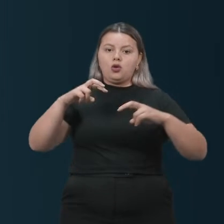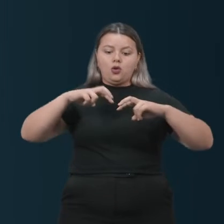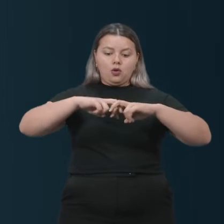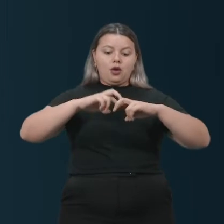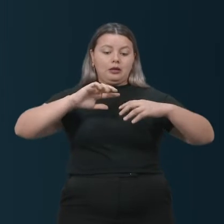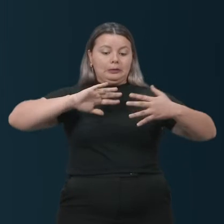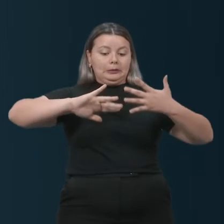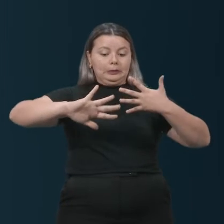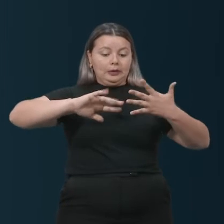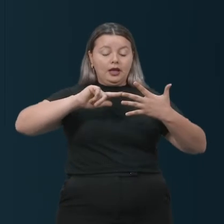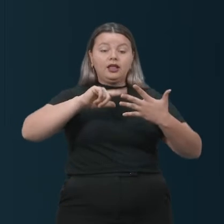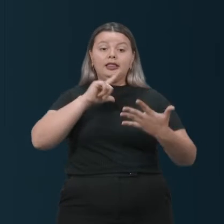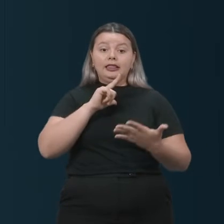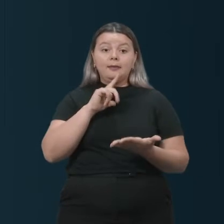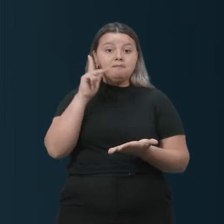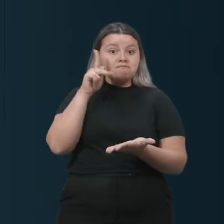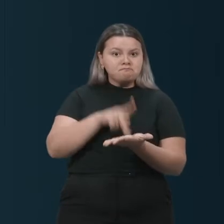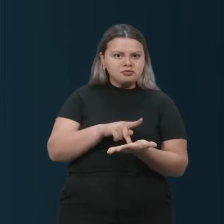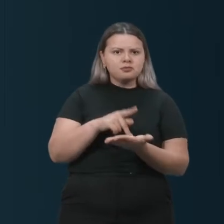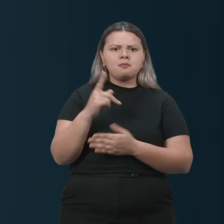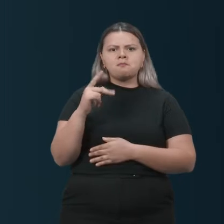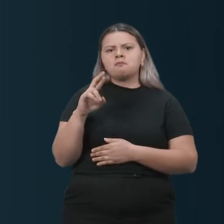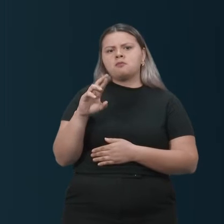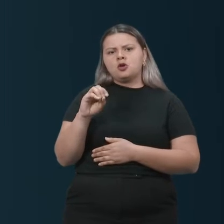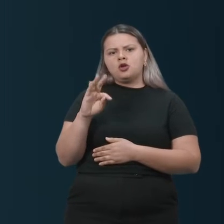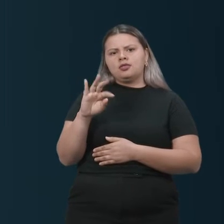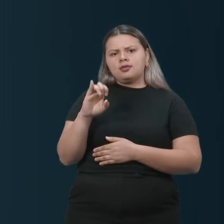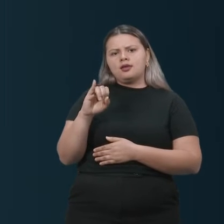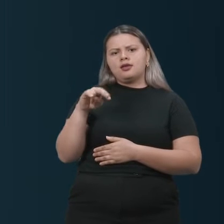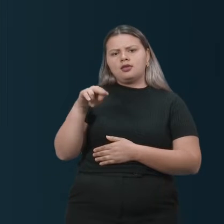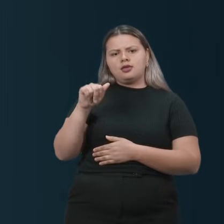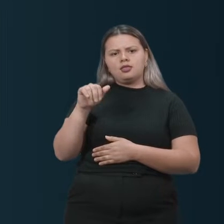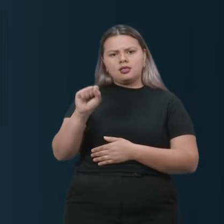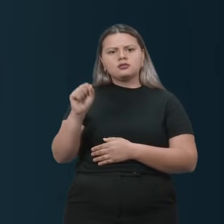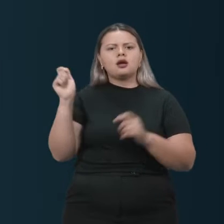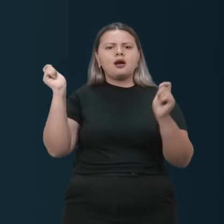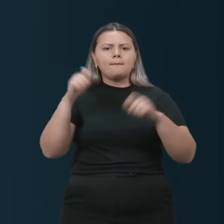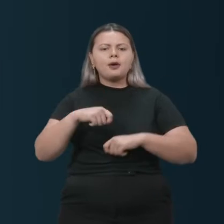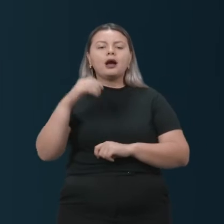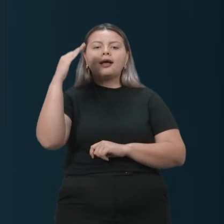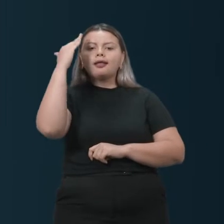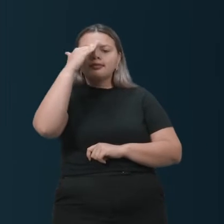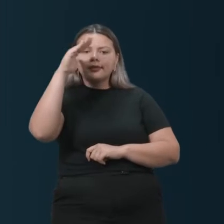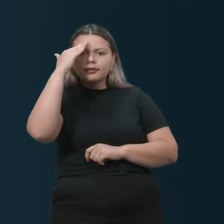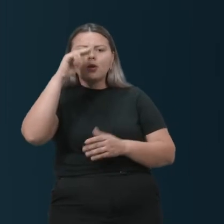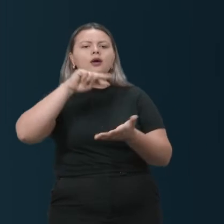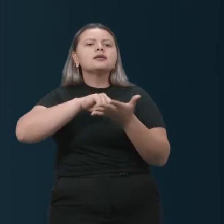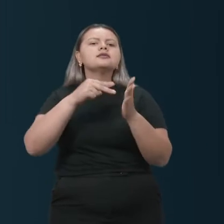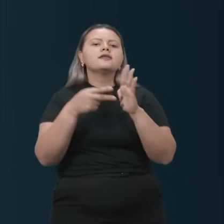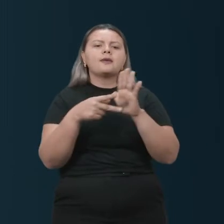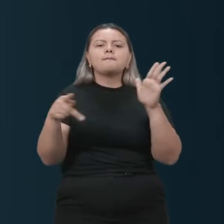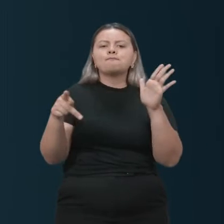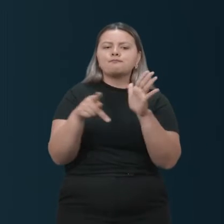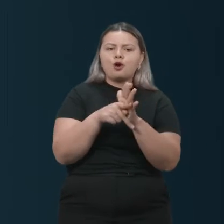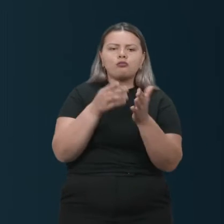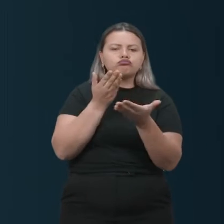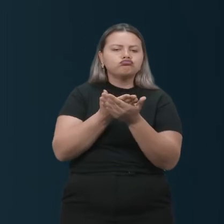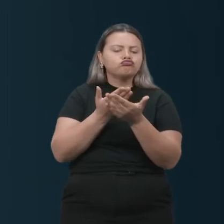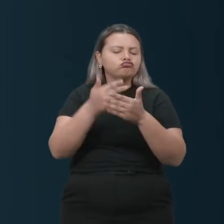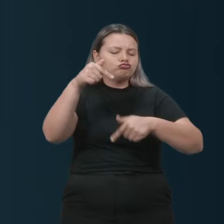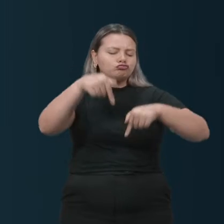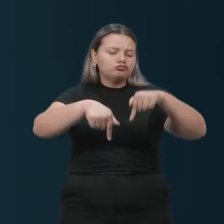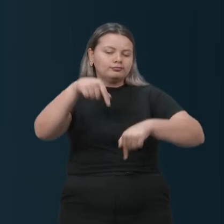os neurônios que possuem proteínas capazes de compreender aquela mensagem química. Esse tipo